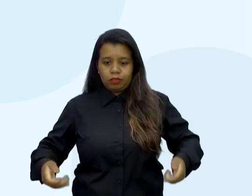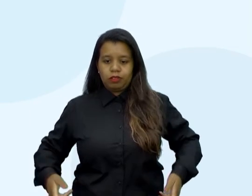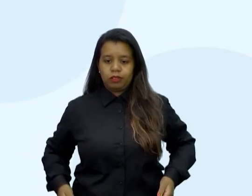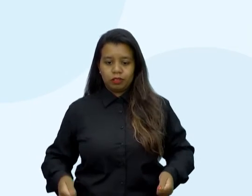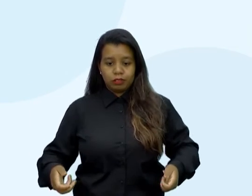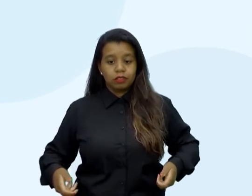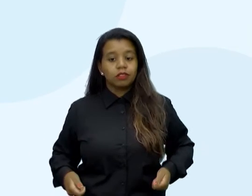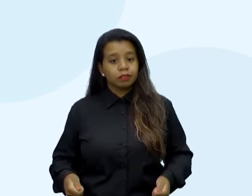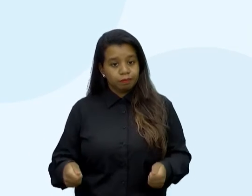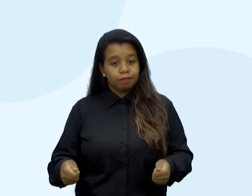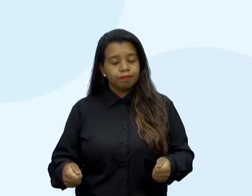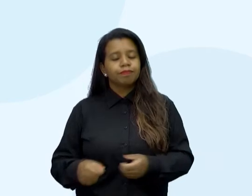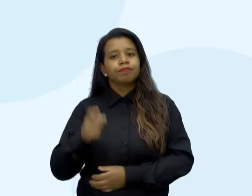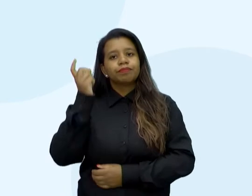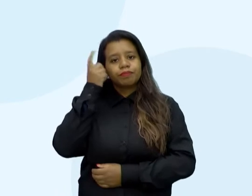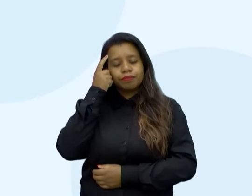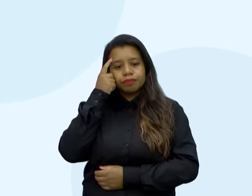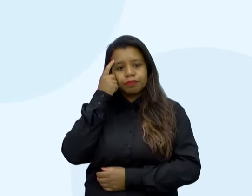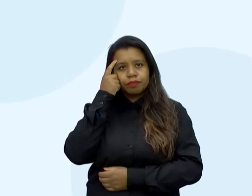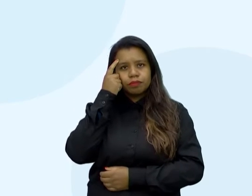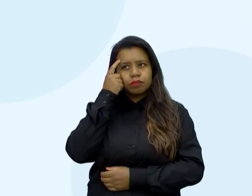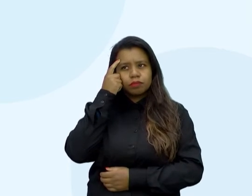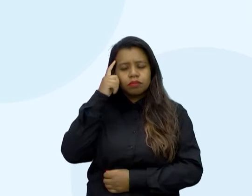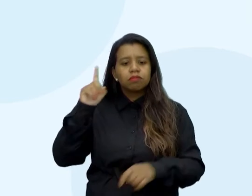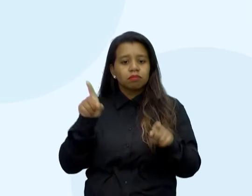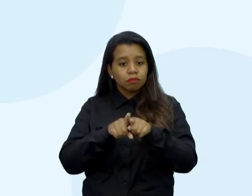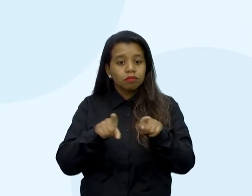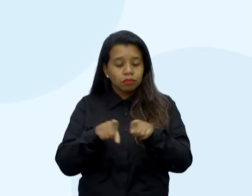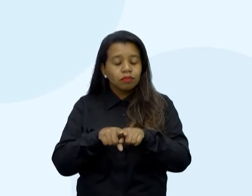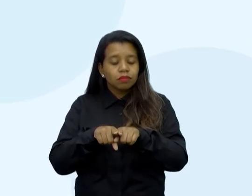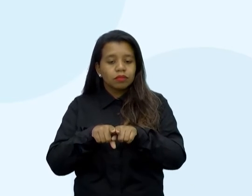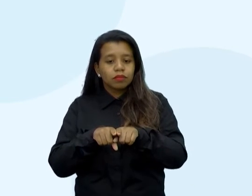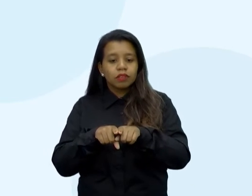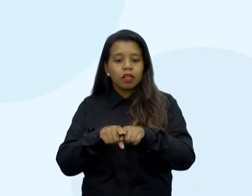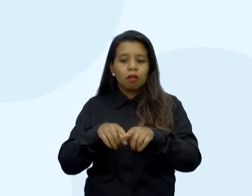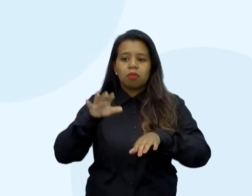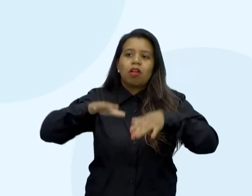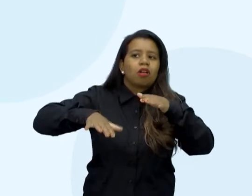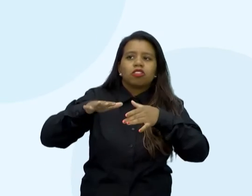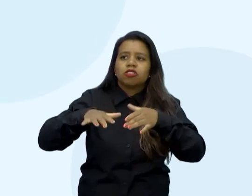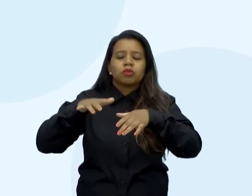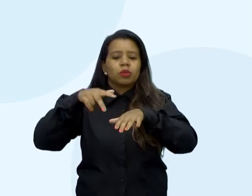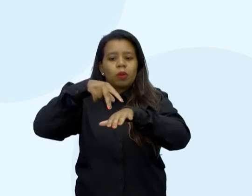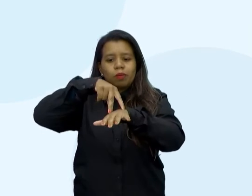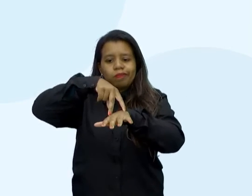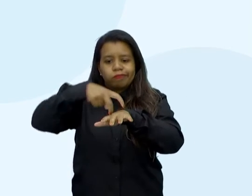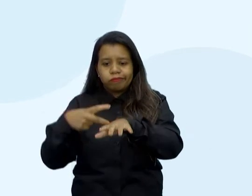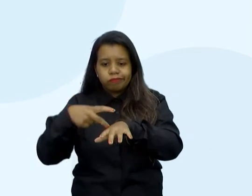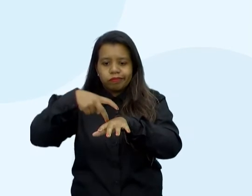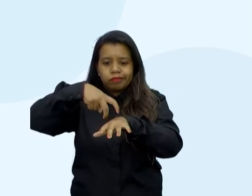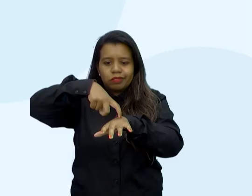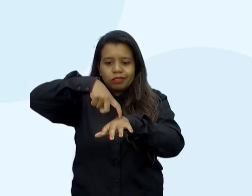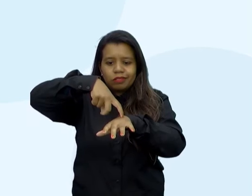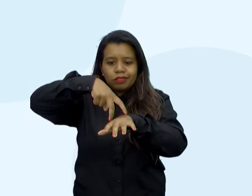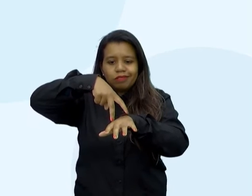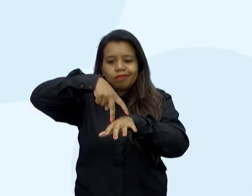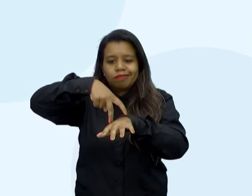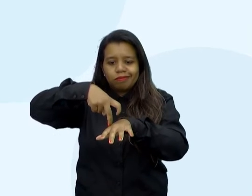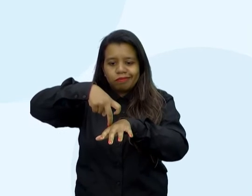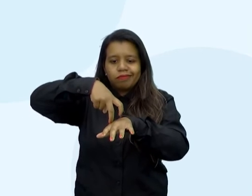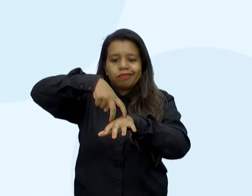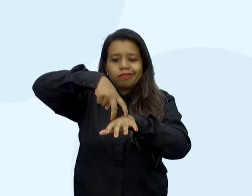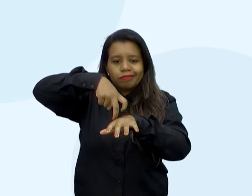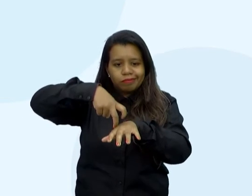é para a gente já começar a pensar, e olha aí, ó, pessoa ali que deu uma torção ali, avariou de alguma coisa, de alguma forma